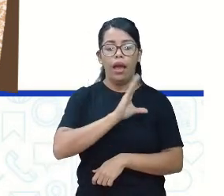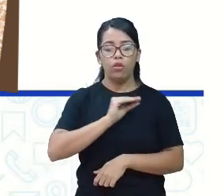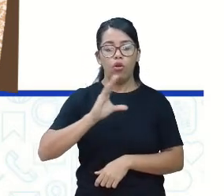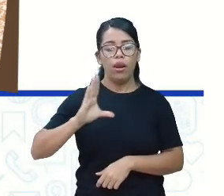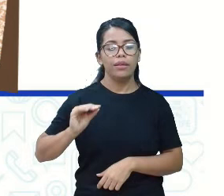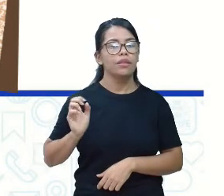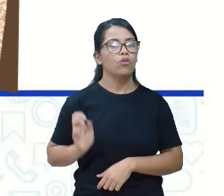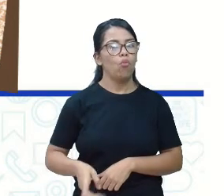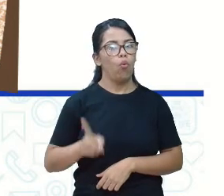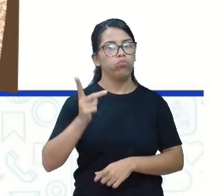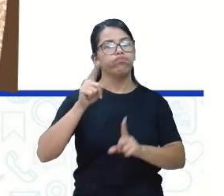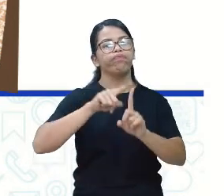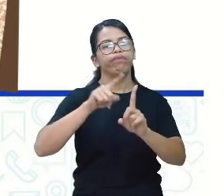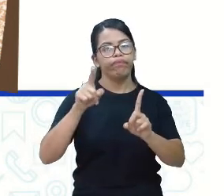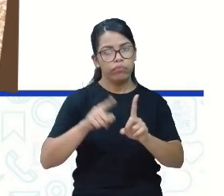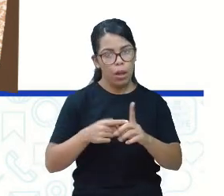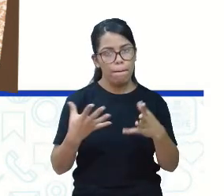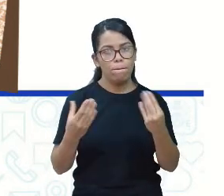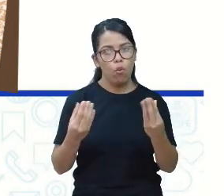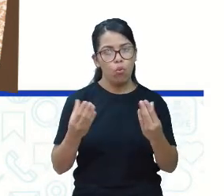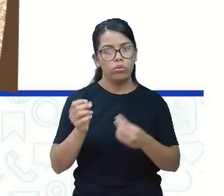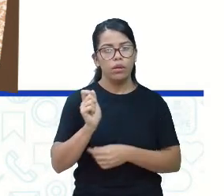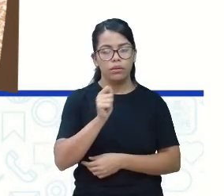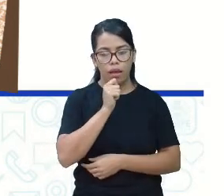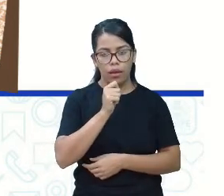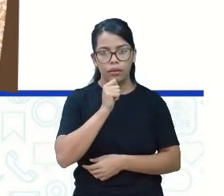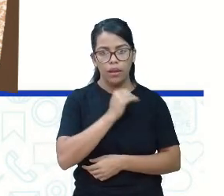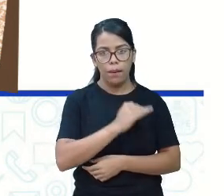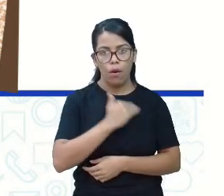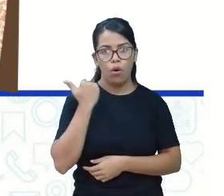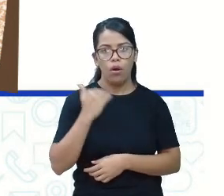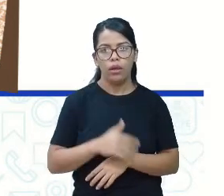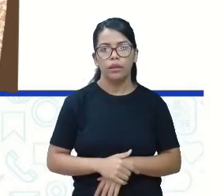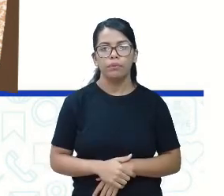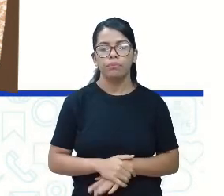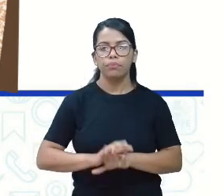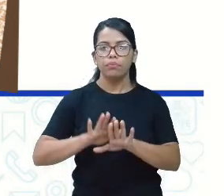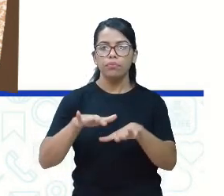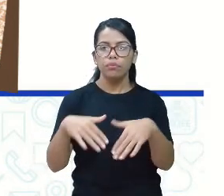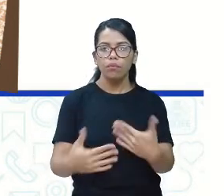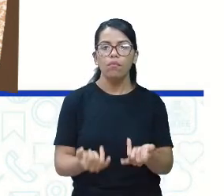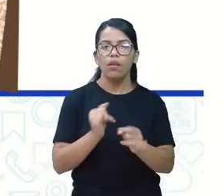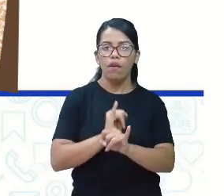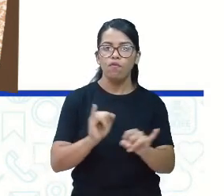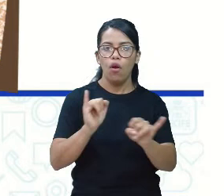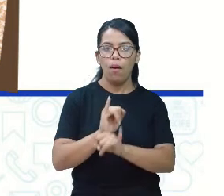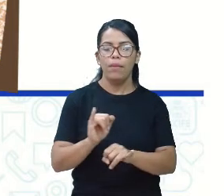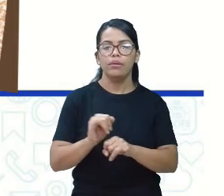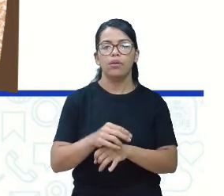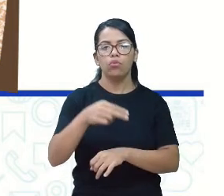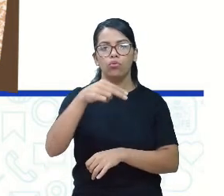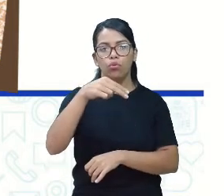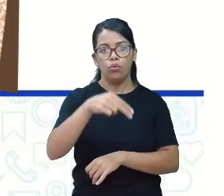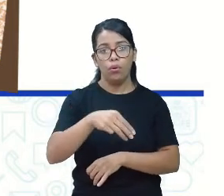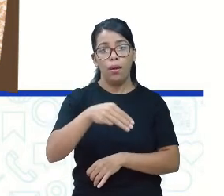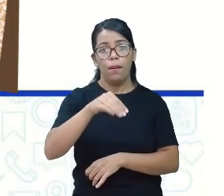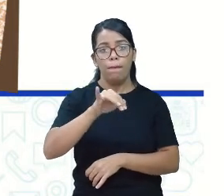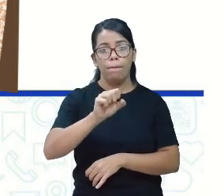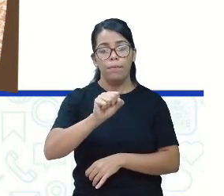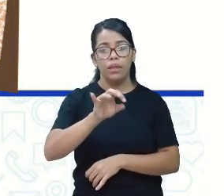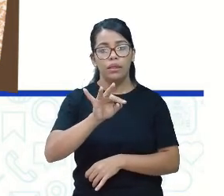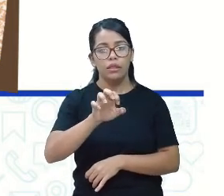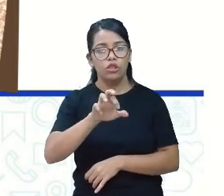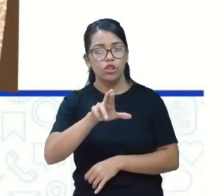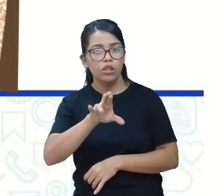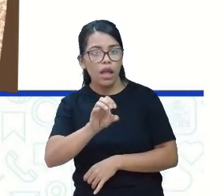e muitas continuam morrendo. E dados aqui do Ministério da Saúde mostraram que, além